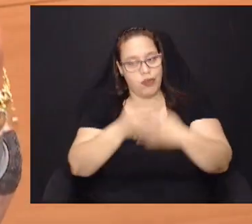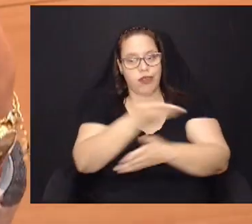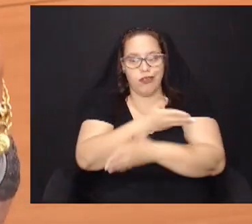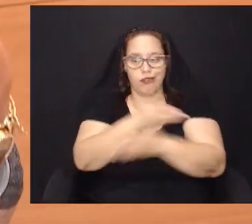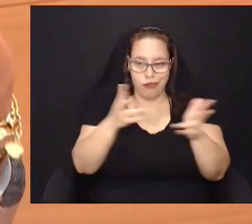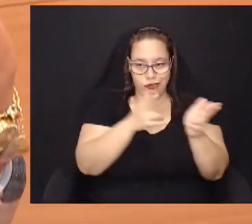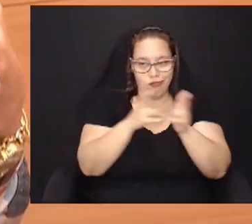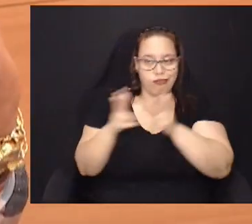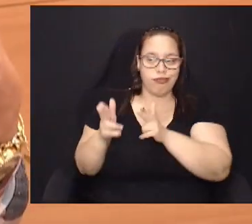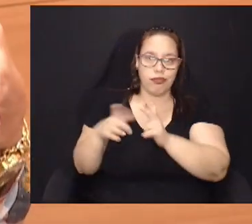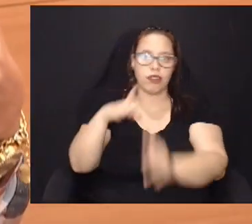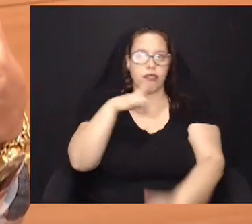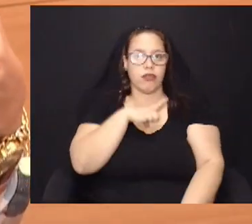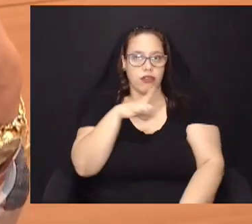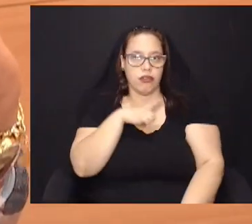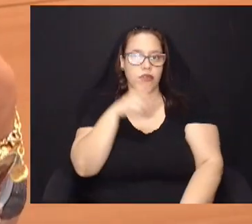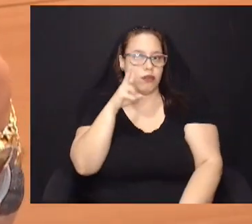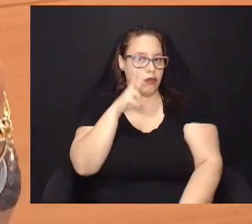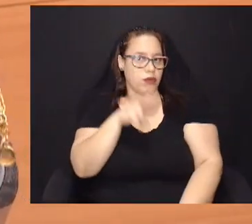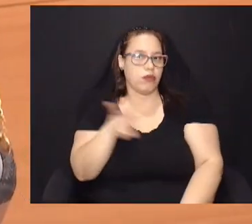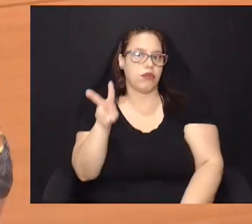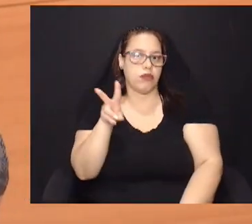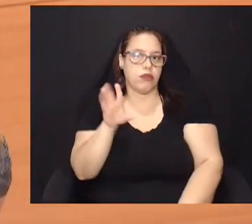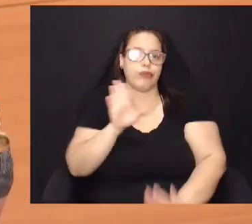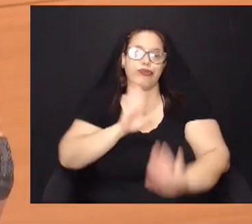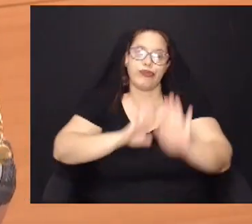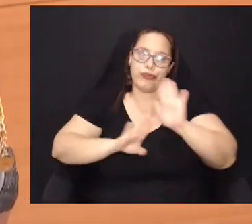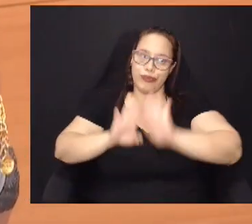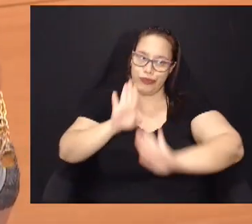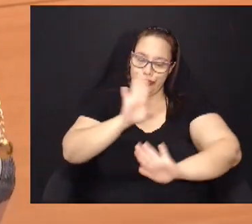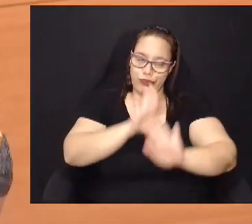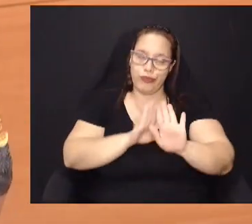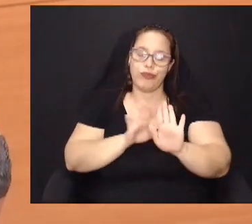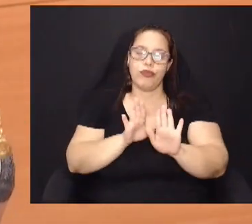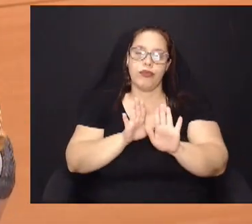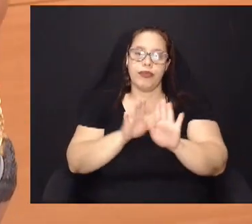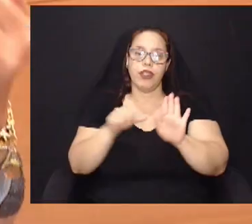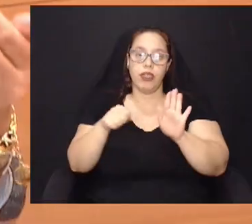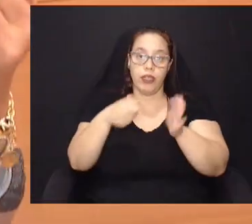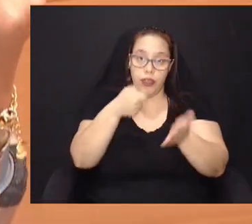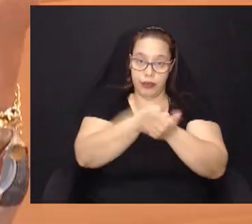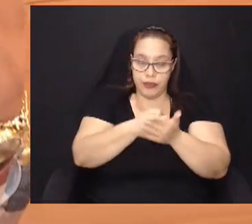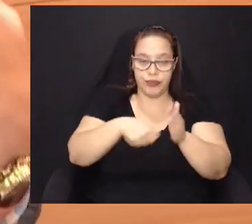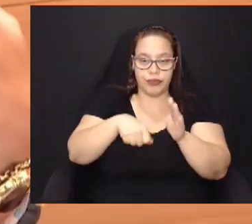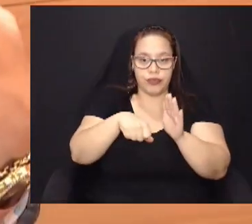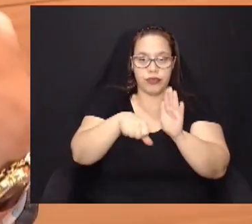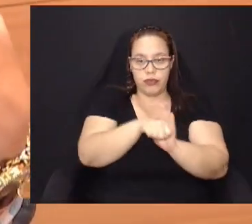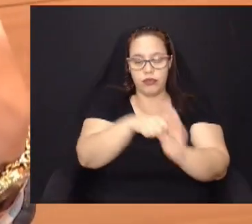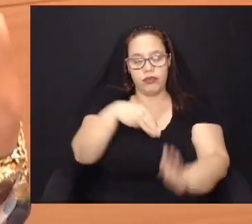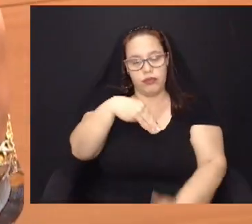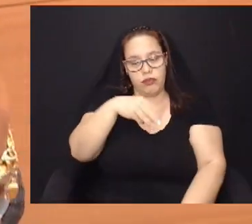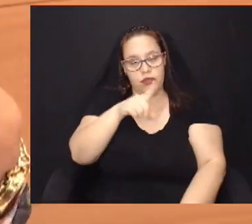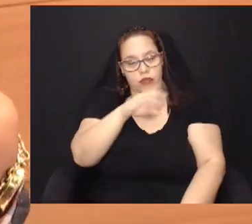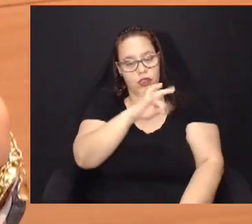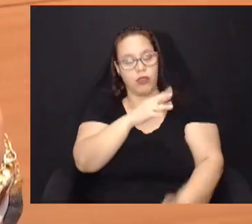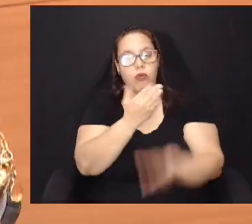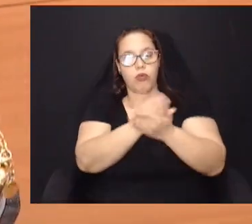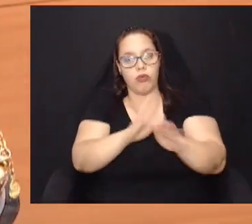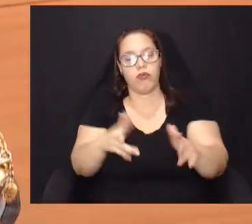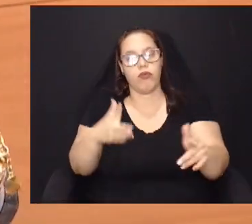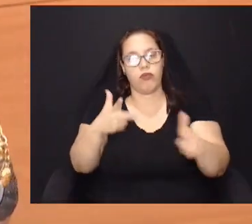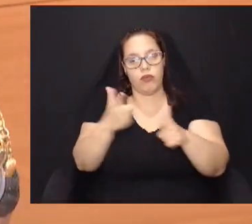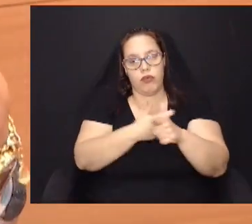a gente tem que ter um olhar um pouco mais criterioso. Então, essas multas, elas precisam ser quitadas para ele